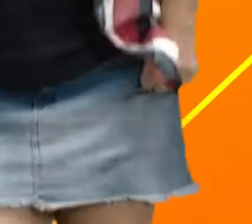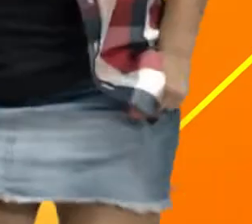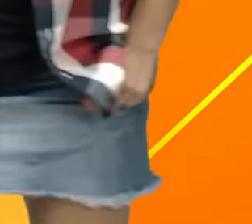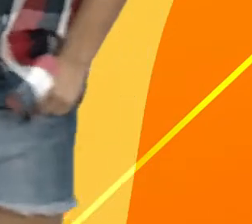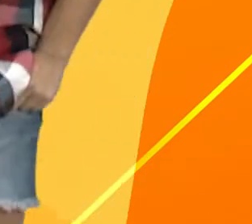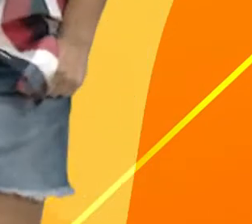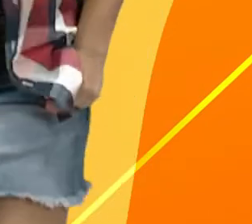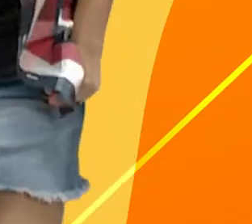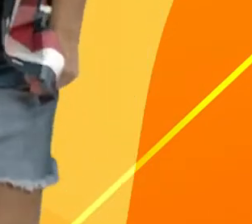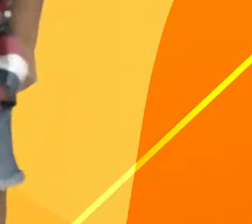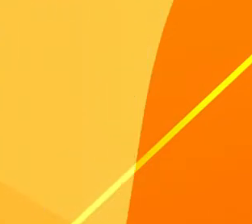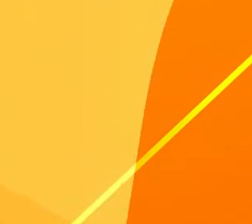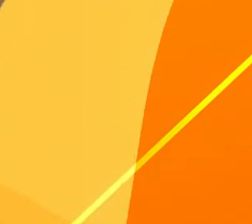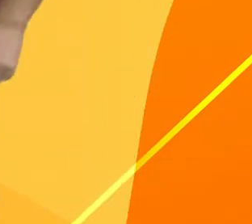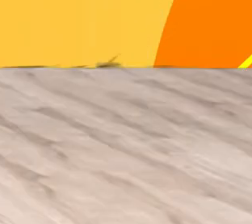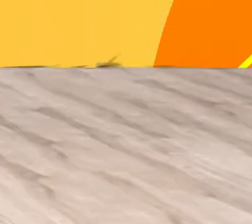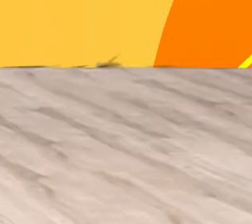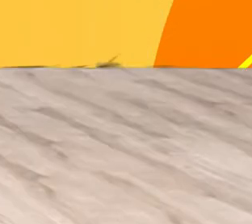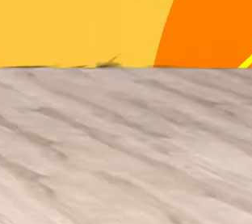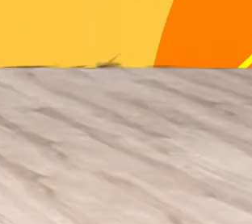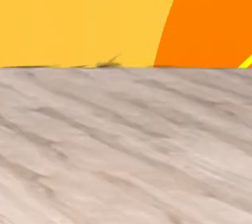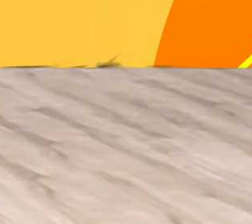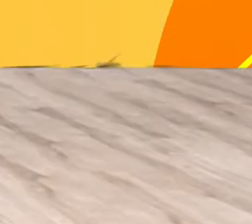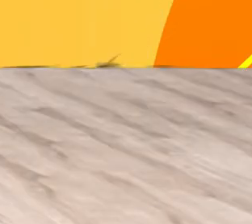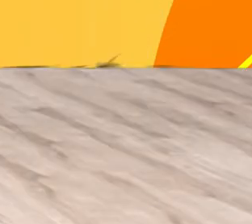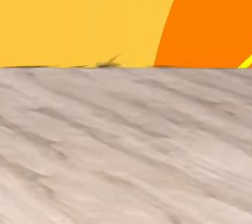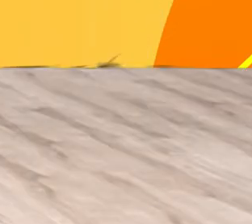seis, sete, oito. Olha o break.